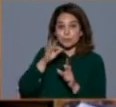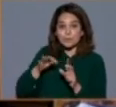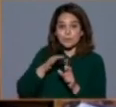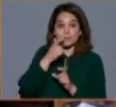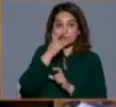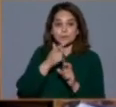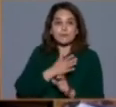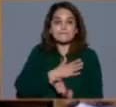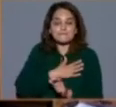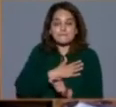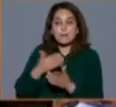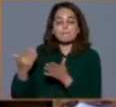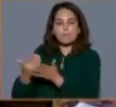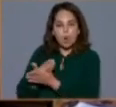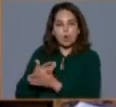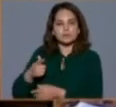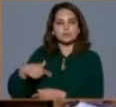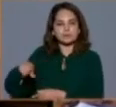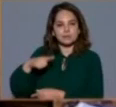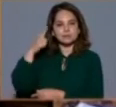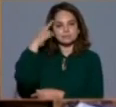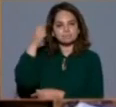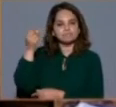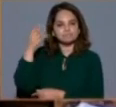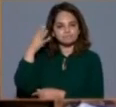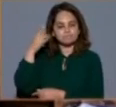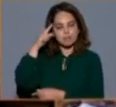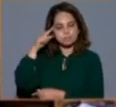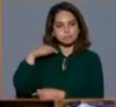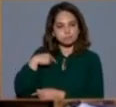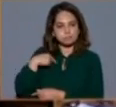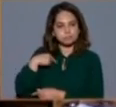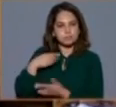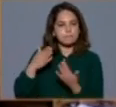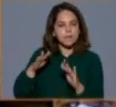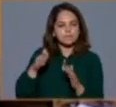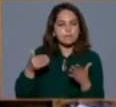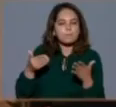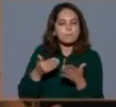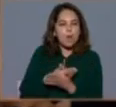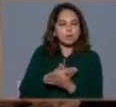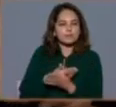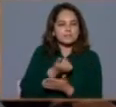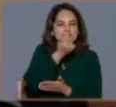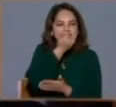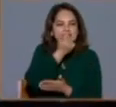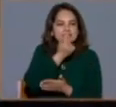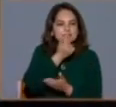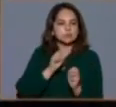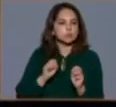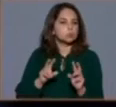amamos. Mas, no fundo, creio que nunca nos conformamos com a morte. Como em